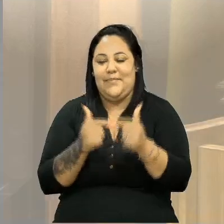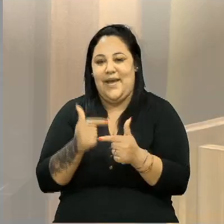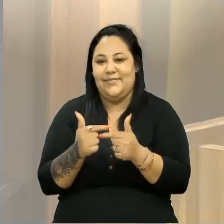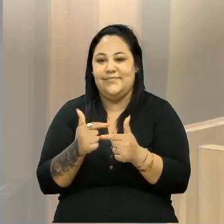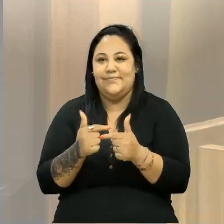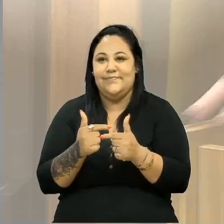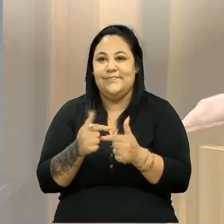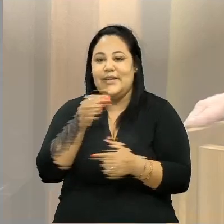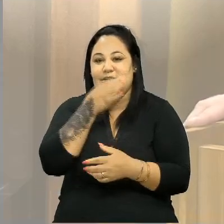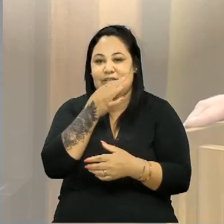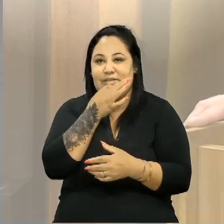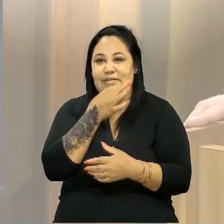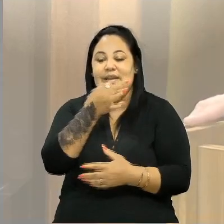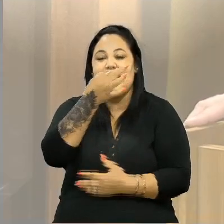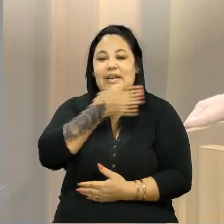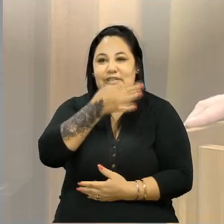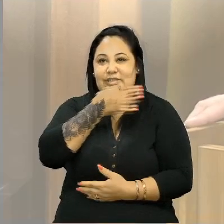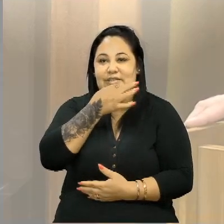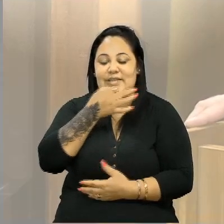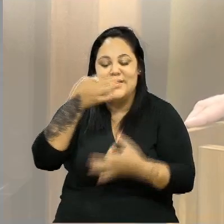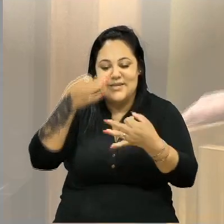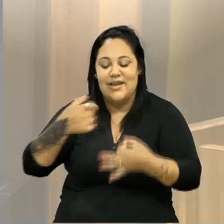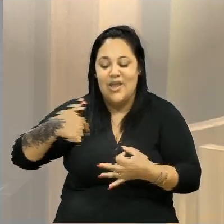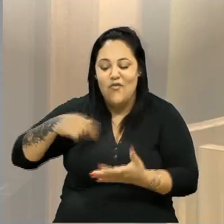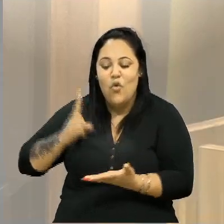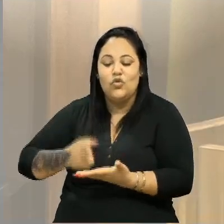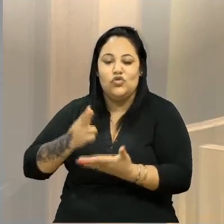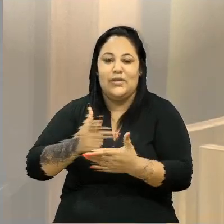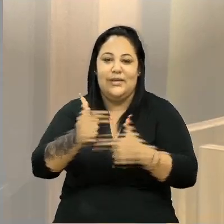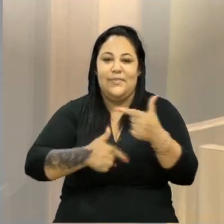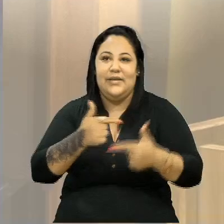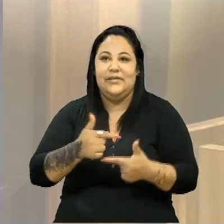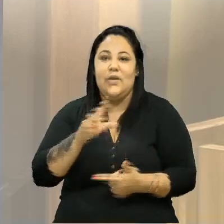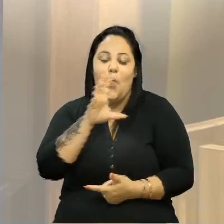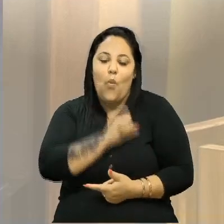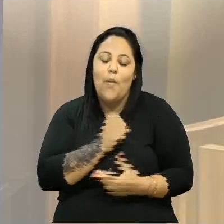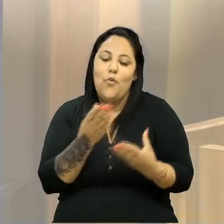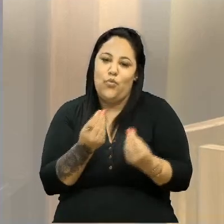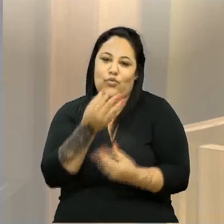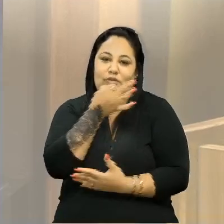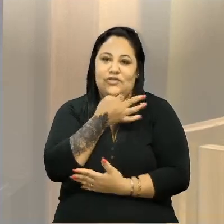Caxias, e Caxias pode estar certo que continuarei trabalhando pela cidade que eu amo tanto